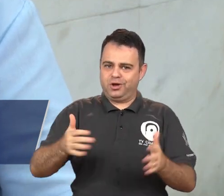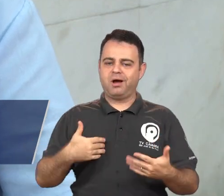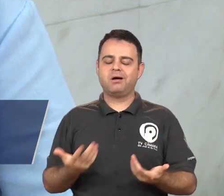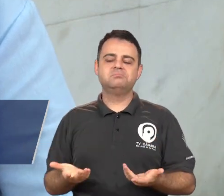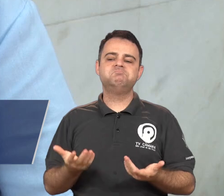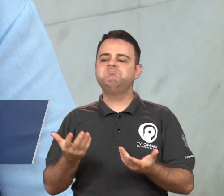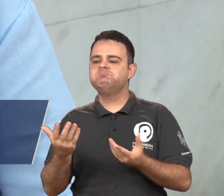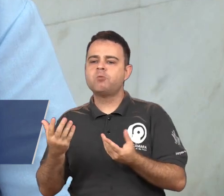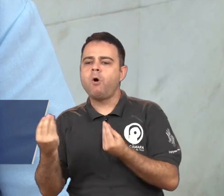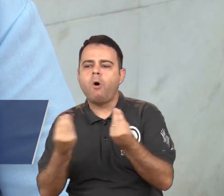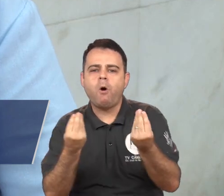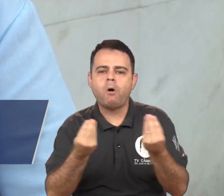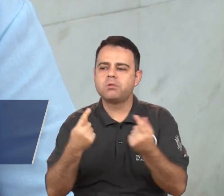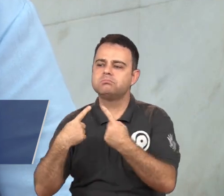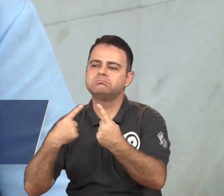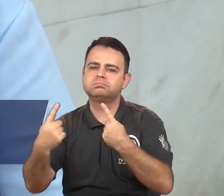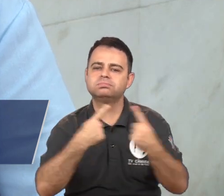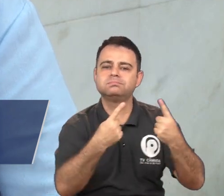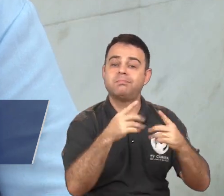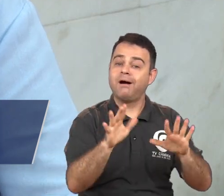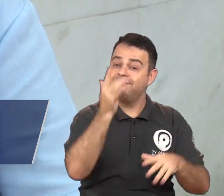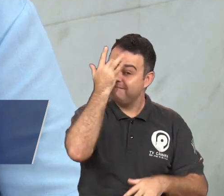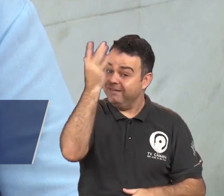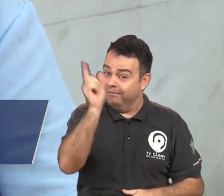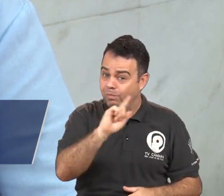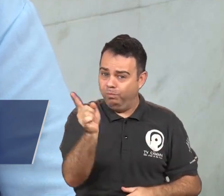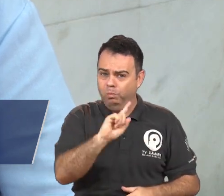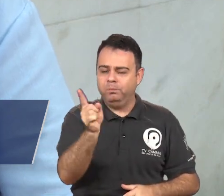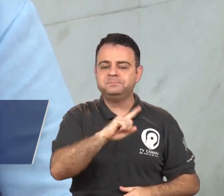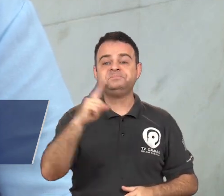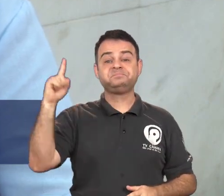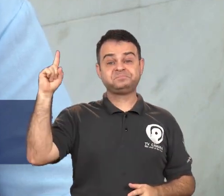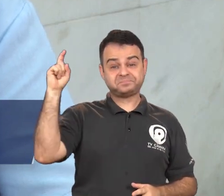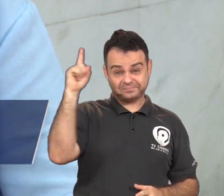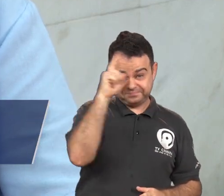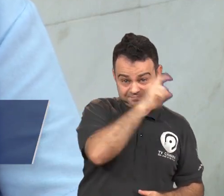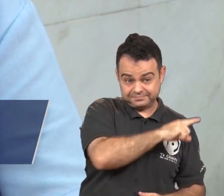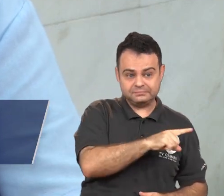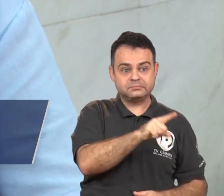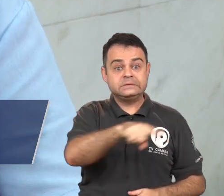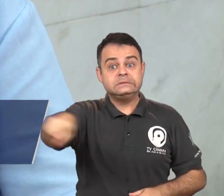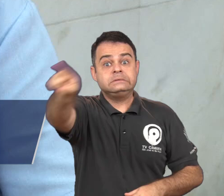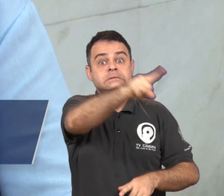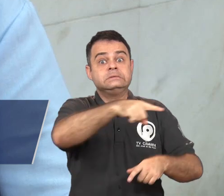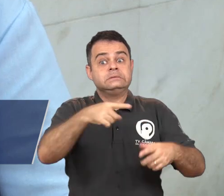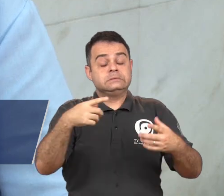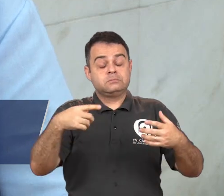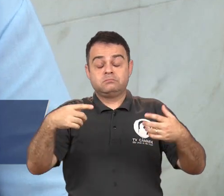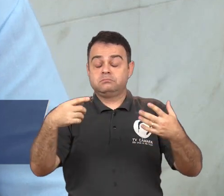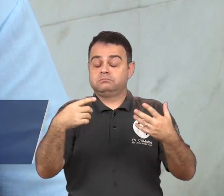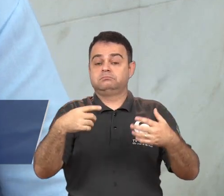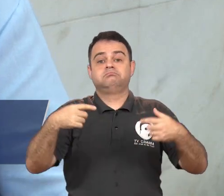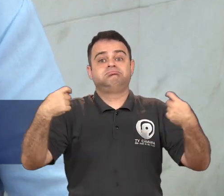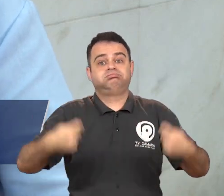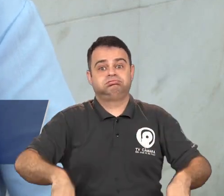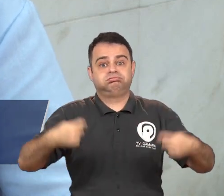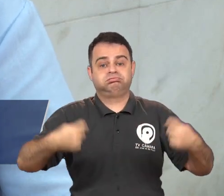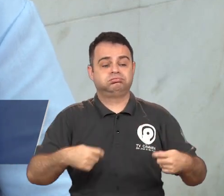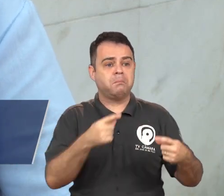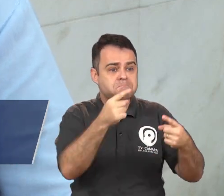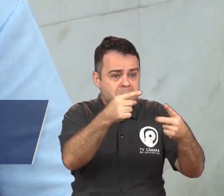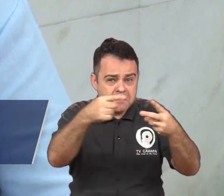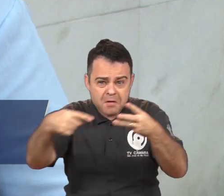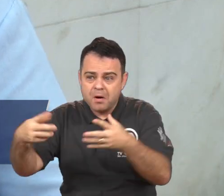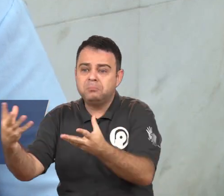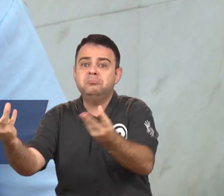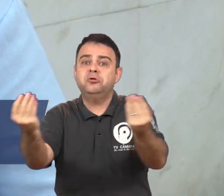trabalhando. É difícil, porque a gente sabe que tem Muitas precisam, né? Muitas precisam, mas também, assim, se a gente